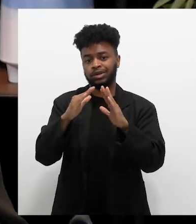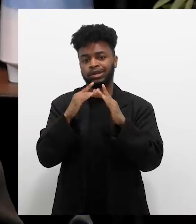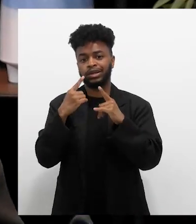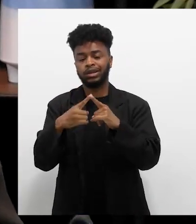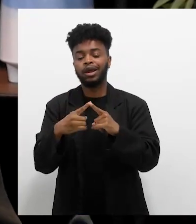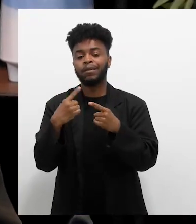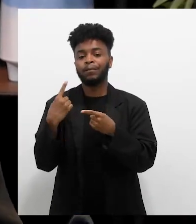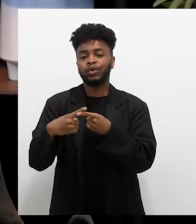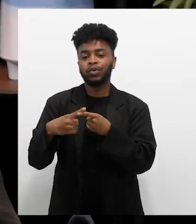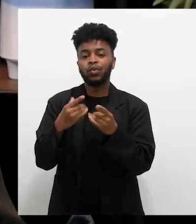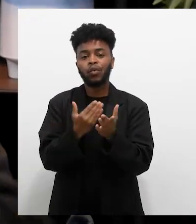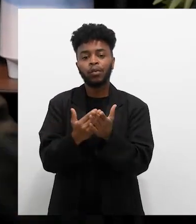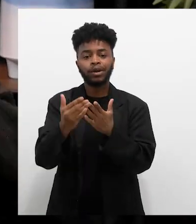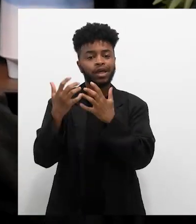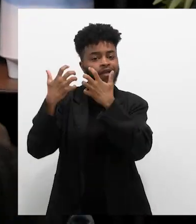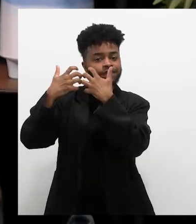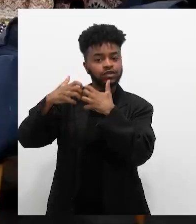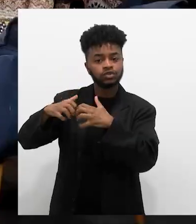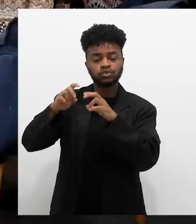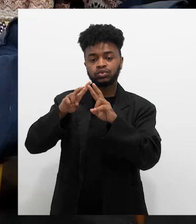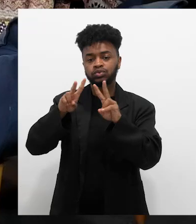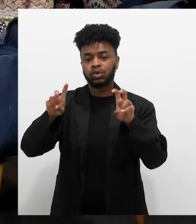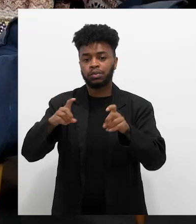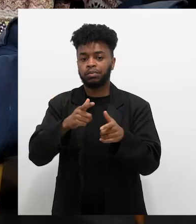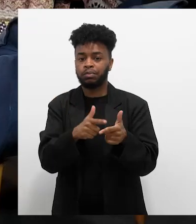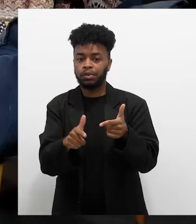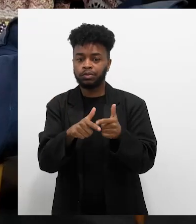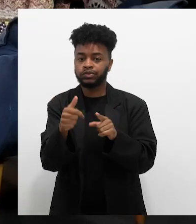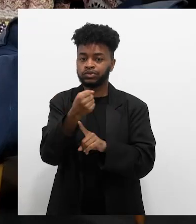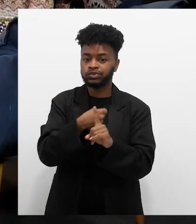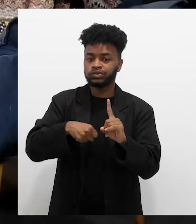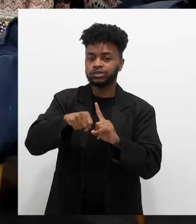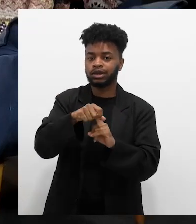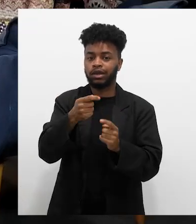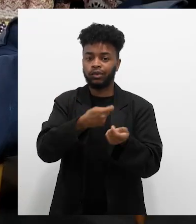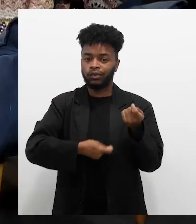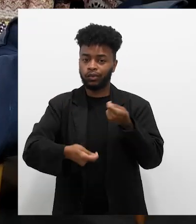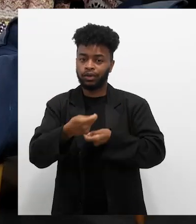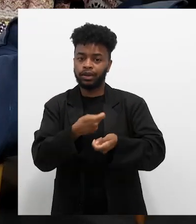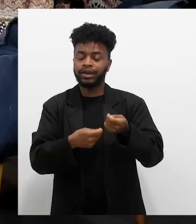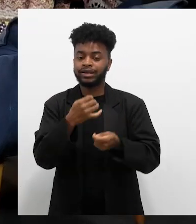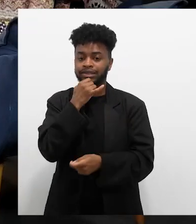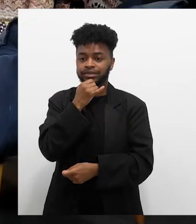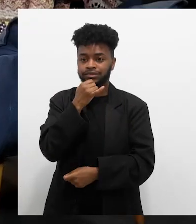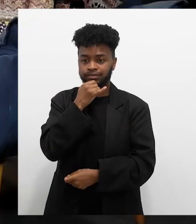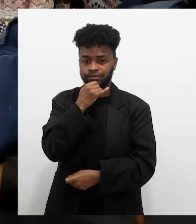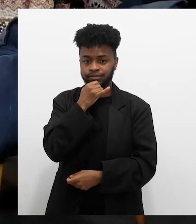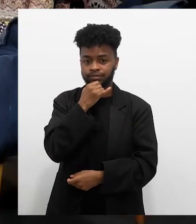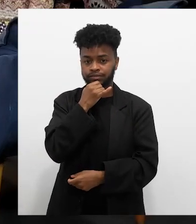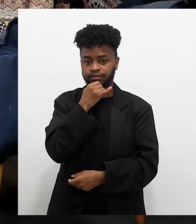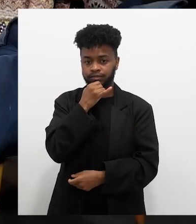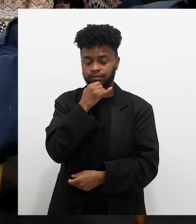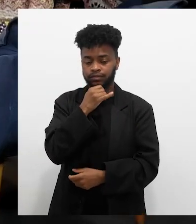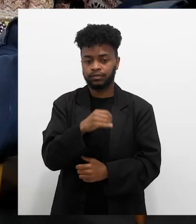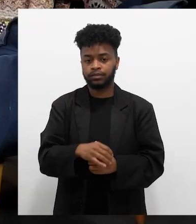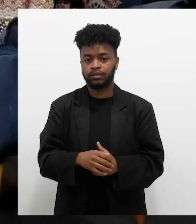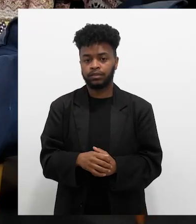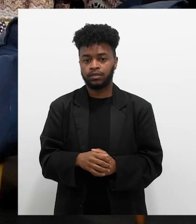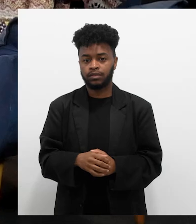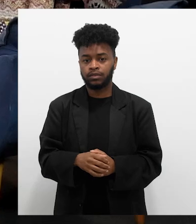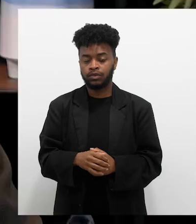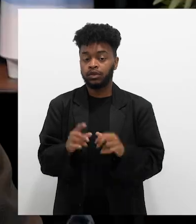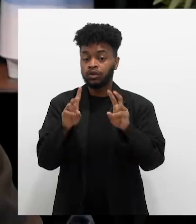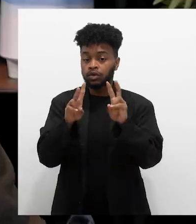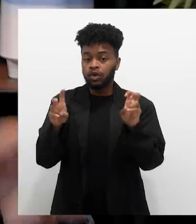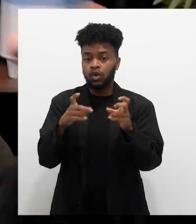seja, quando a Igreja começa a refletir sobre problemas sociais e econômicos de nosso tempo. com a encíclica Rerum